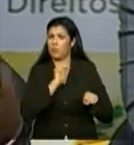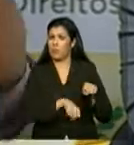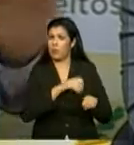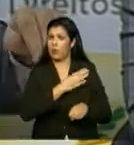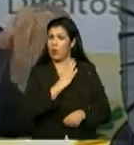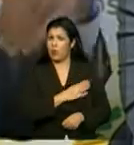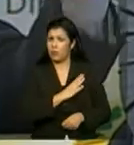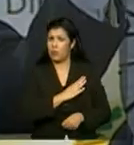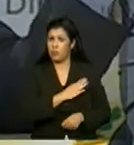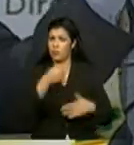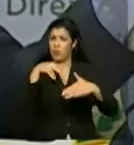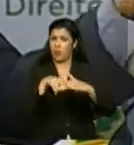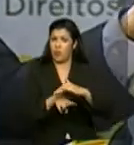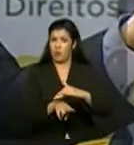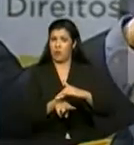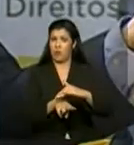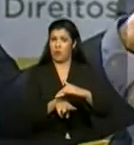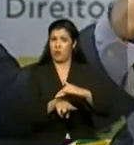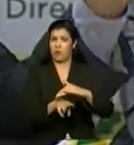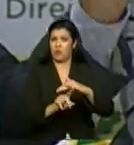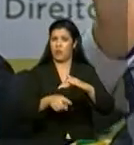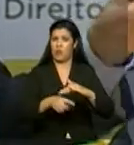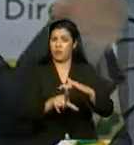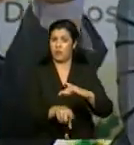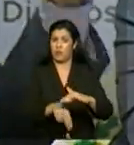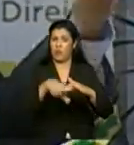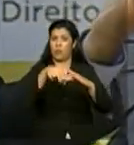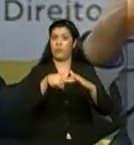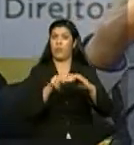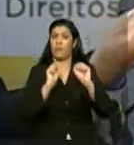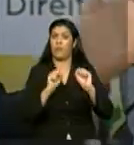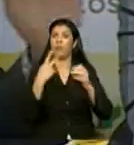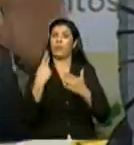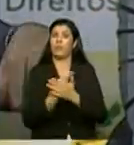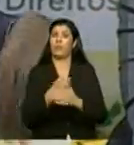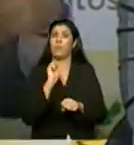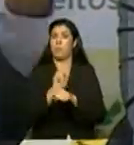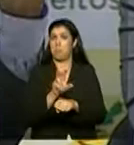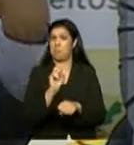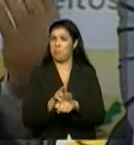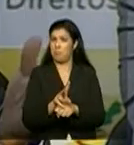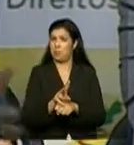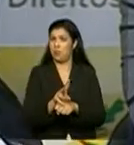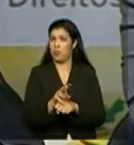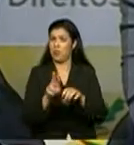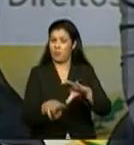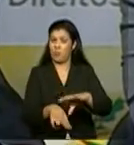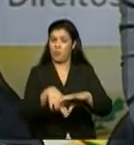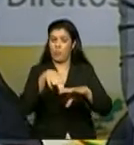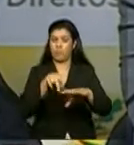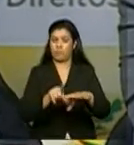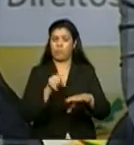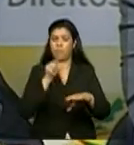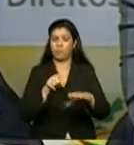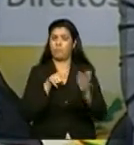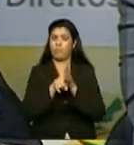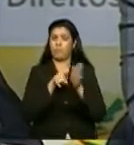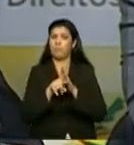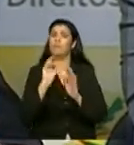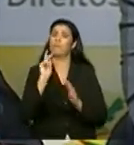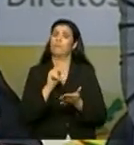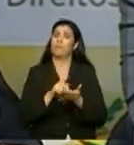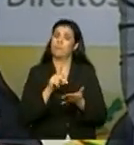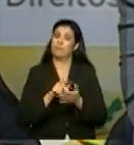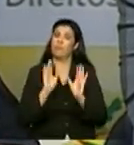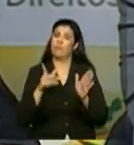diz possuem informações de que pula se antenado e sumam efetivamente havia sido